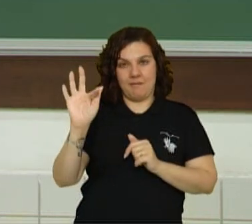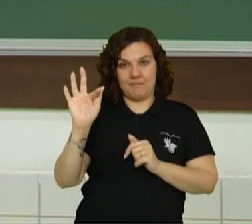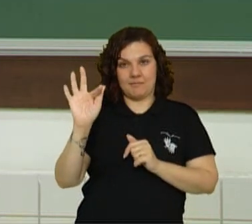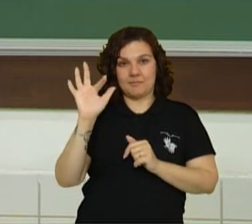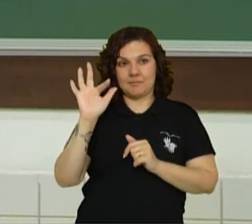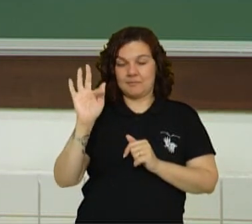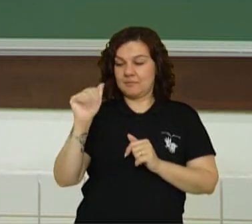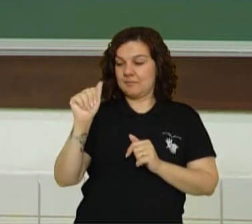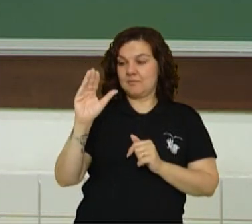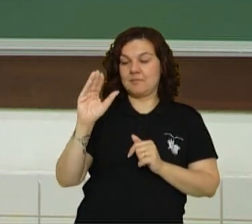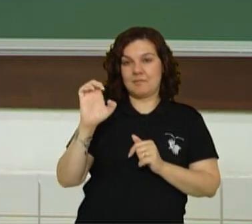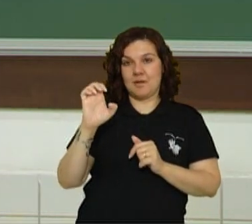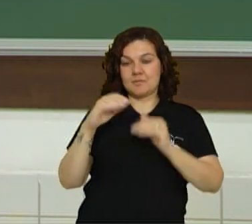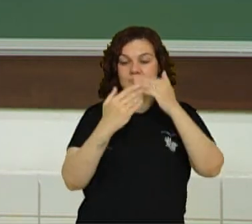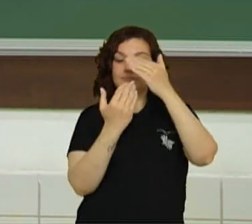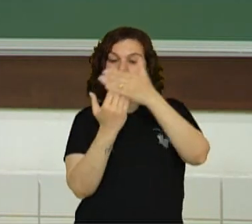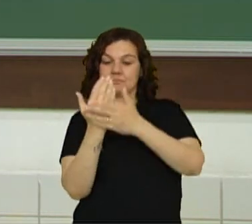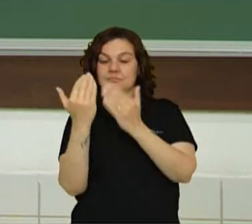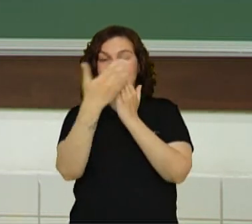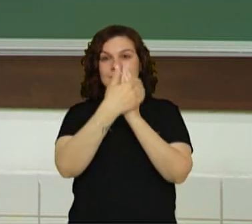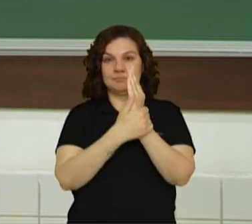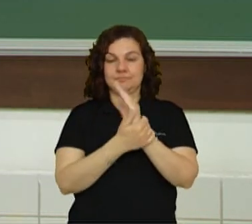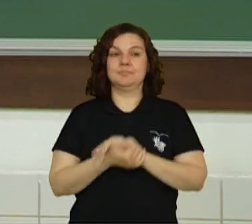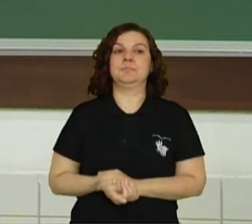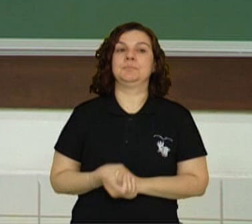não confundir o processo, tá ok?